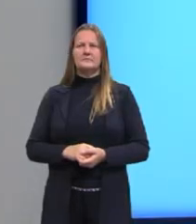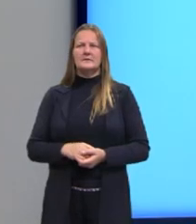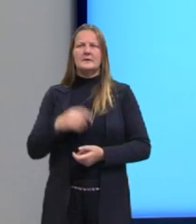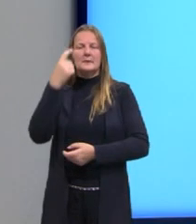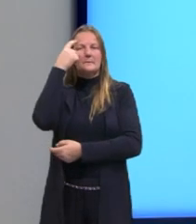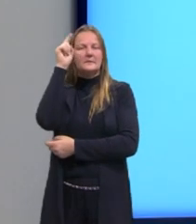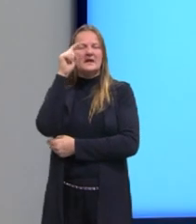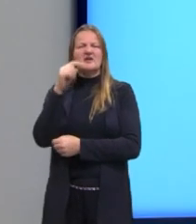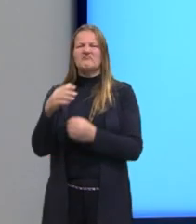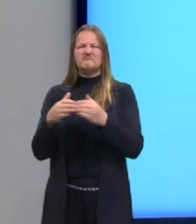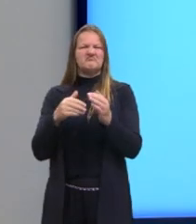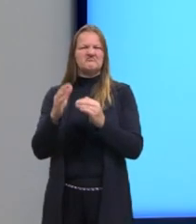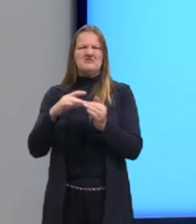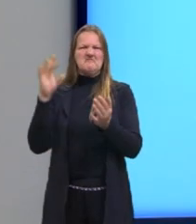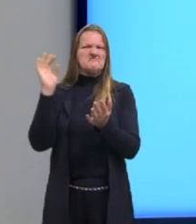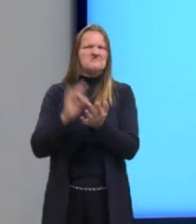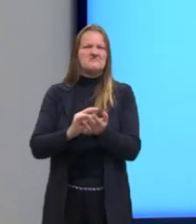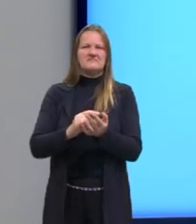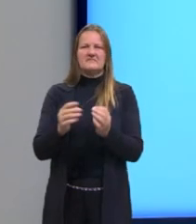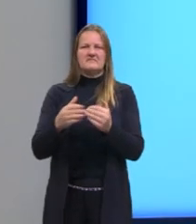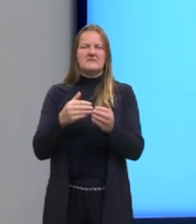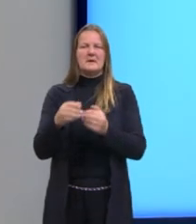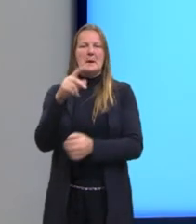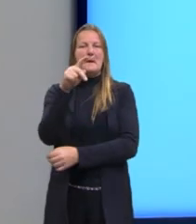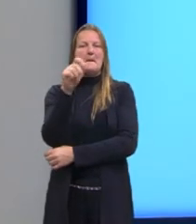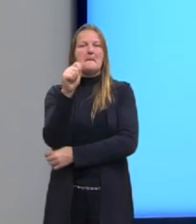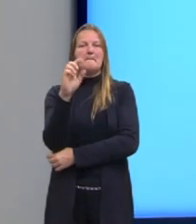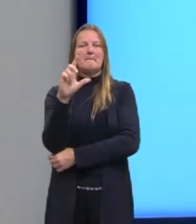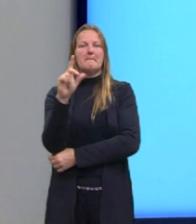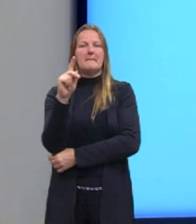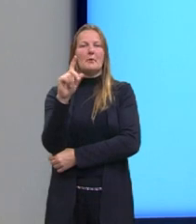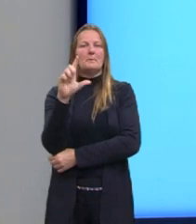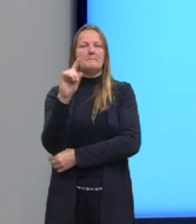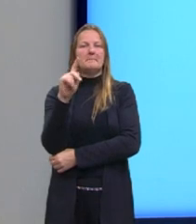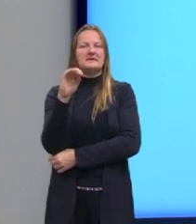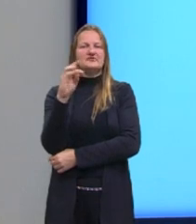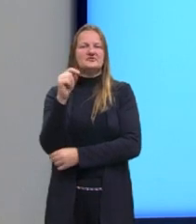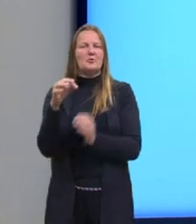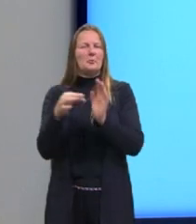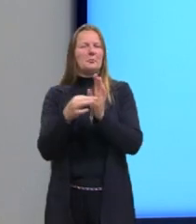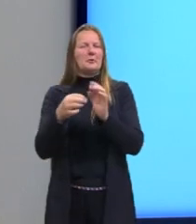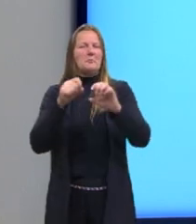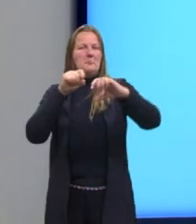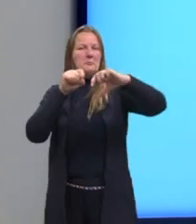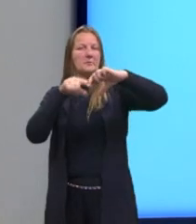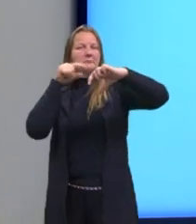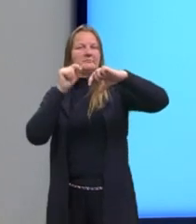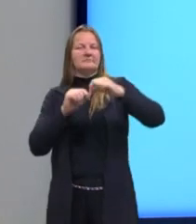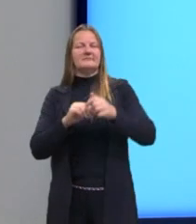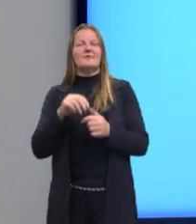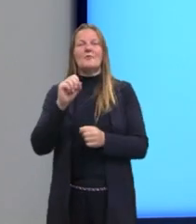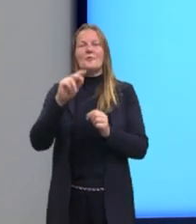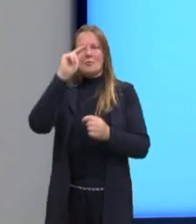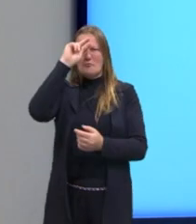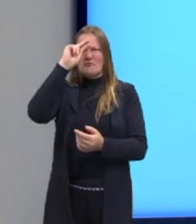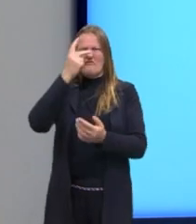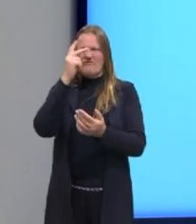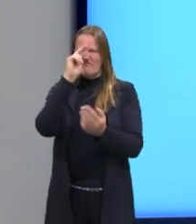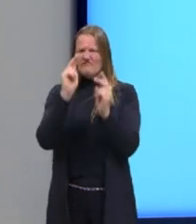ideia sem fundamento, que seria um palpite, uma suposição, uma hipótese ou